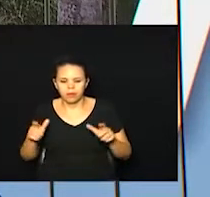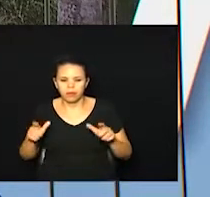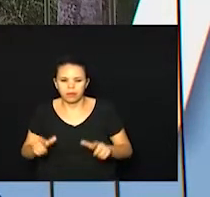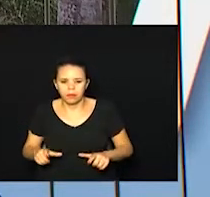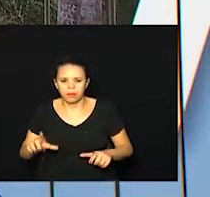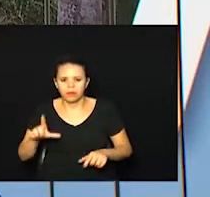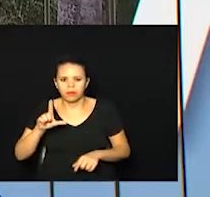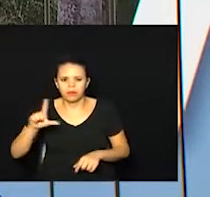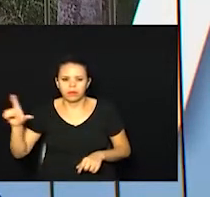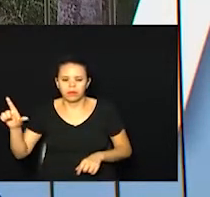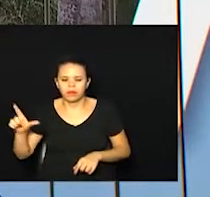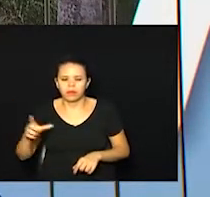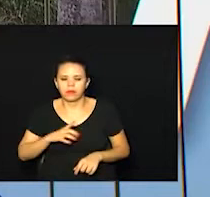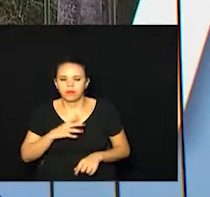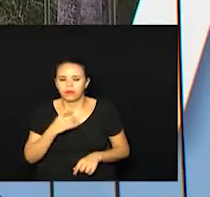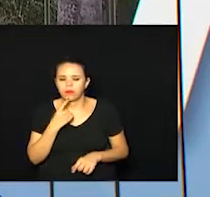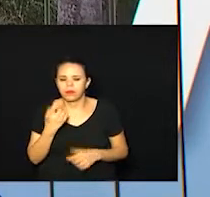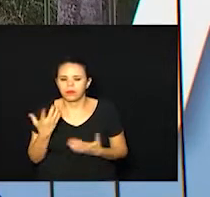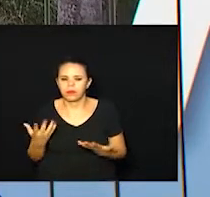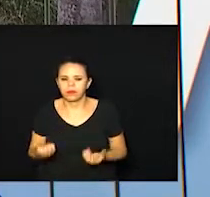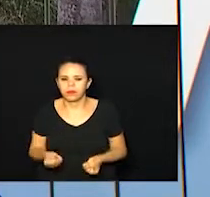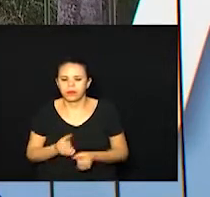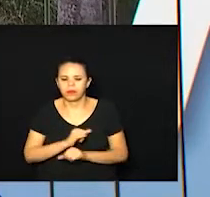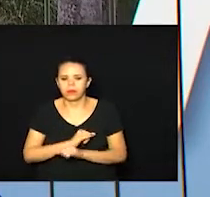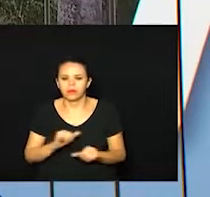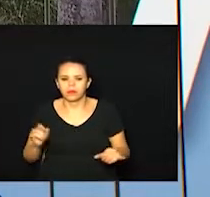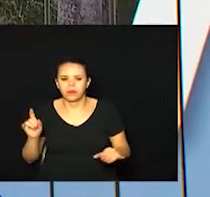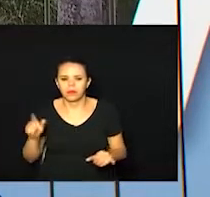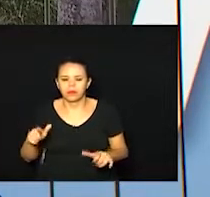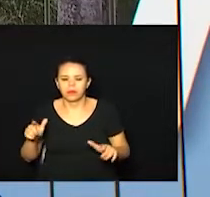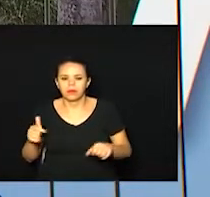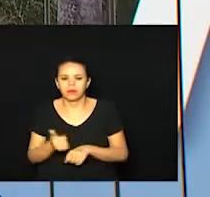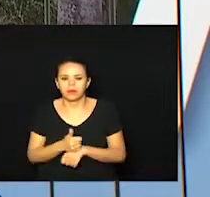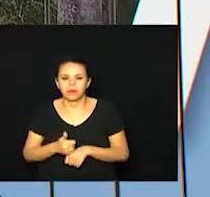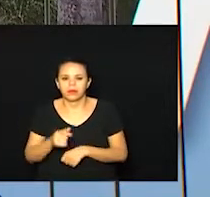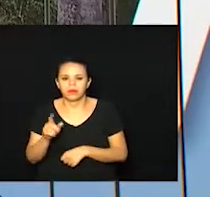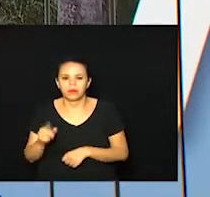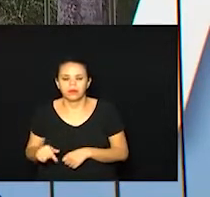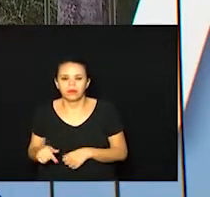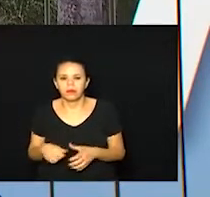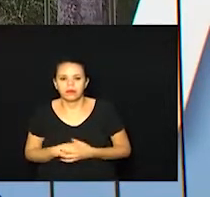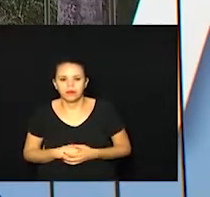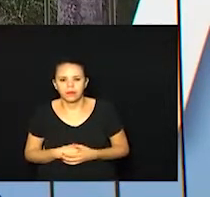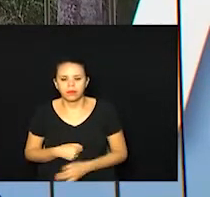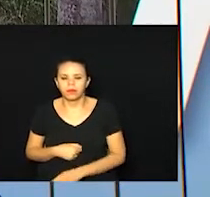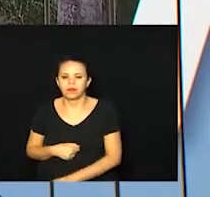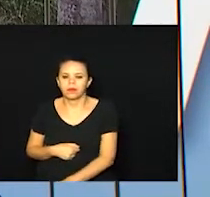da cidade de Campinas, recebemos a informação que essa área é